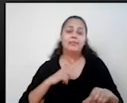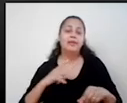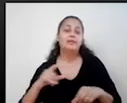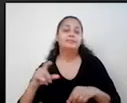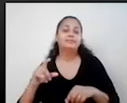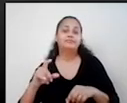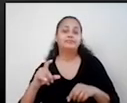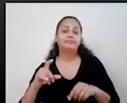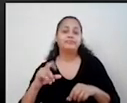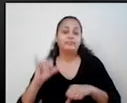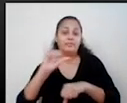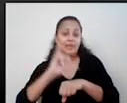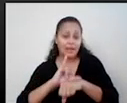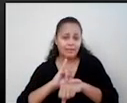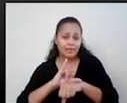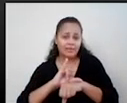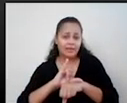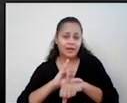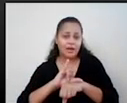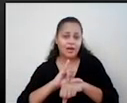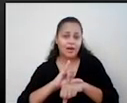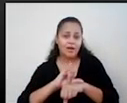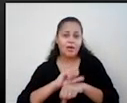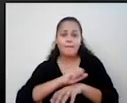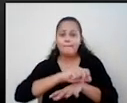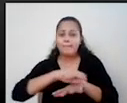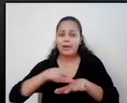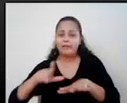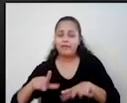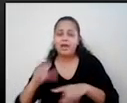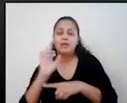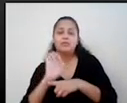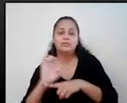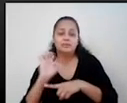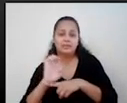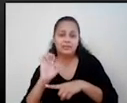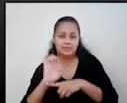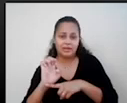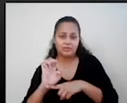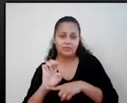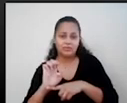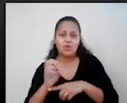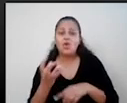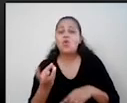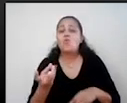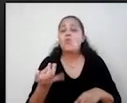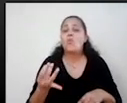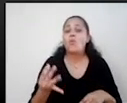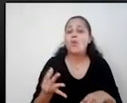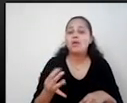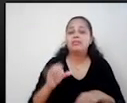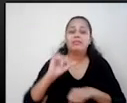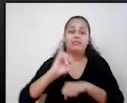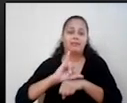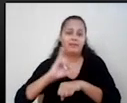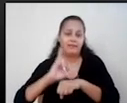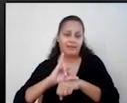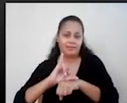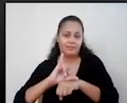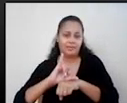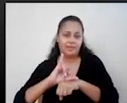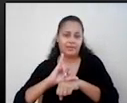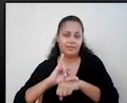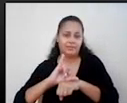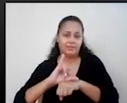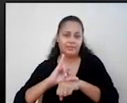capital, uma capital para cada estado. Então, sem contar os outros países. Então, quantas capitais? É muito genérico.